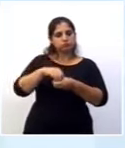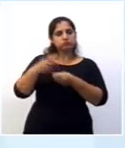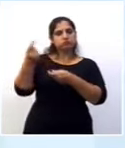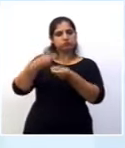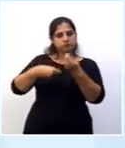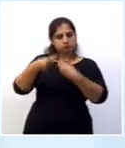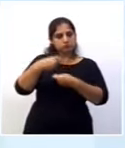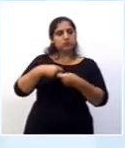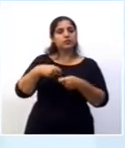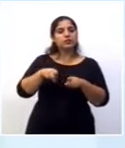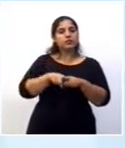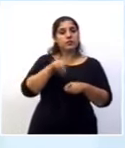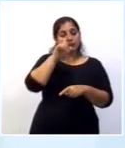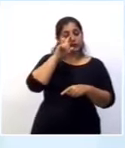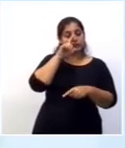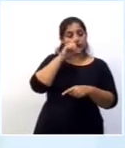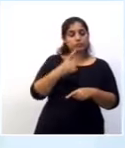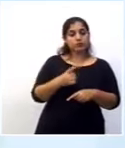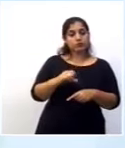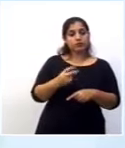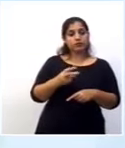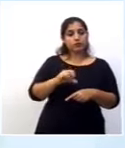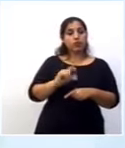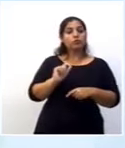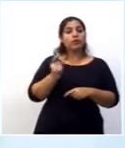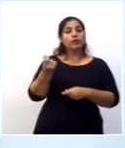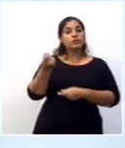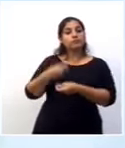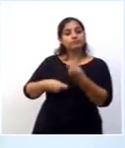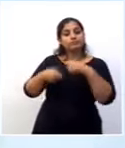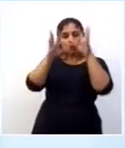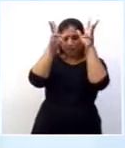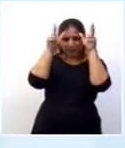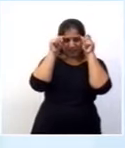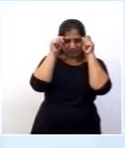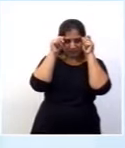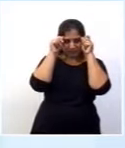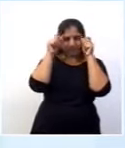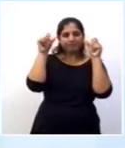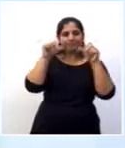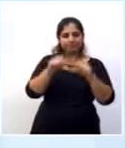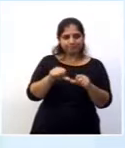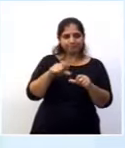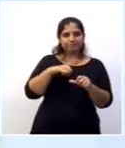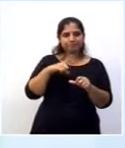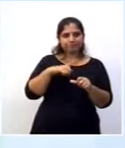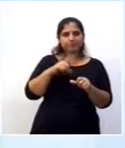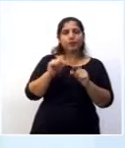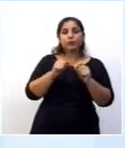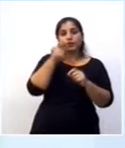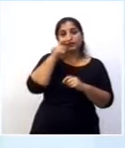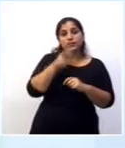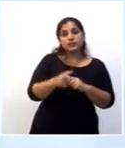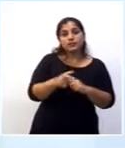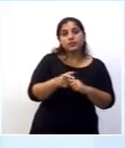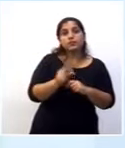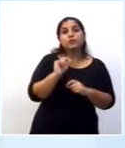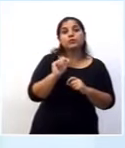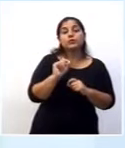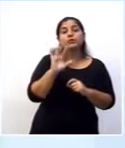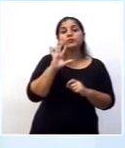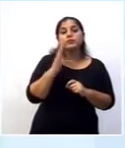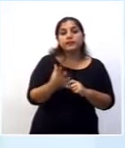a crise de 29, a economia da borracha na Amazônia ela entra em um colapso. Olha que interessante,